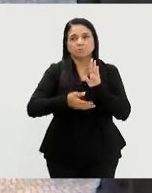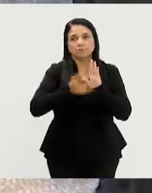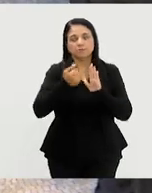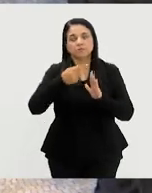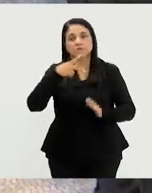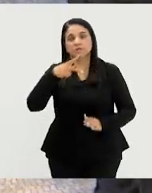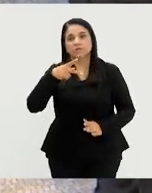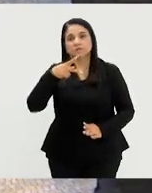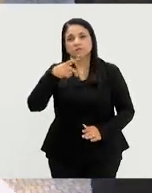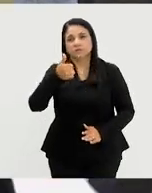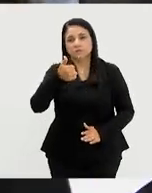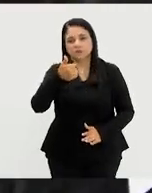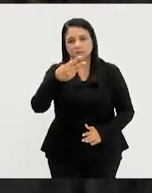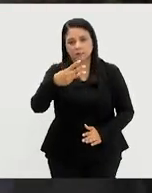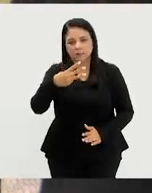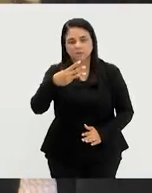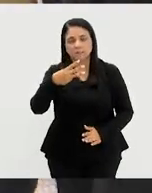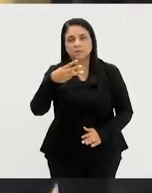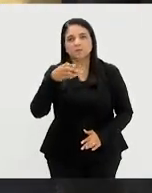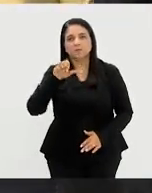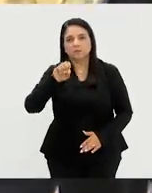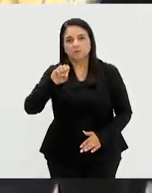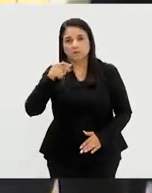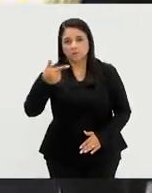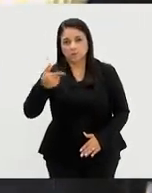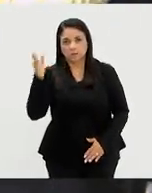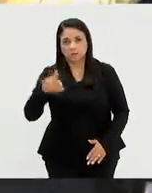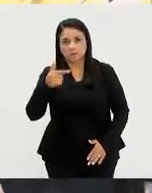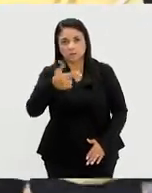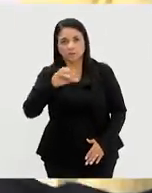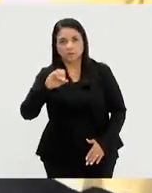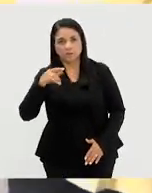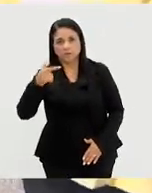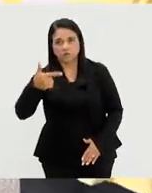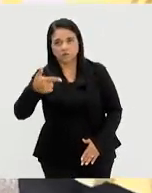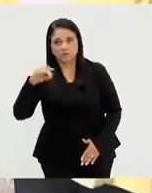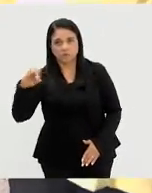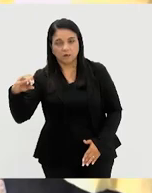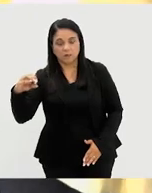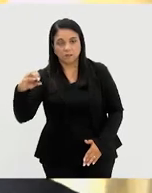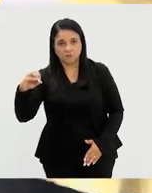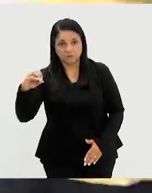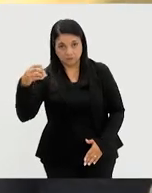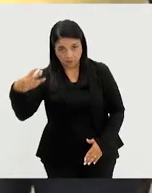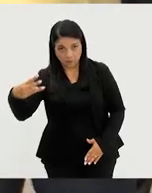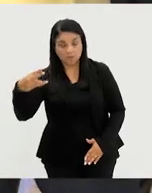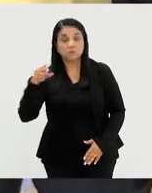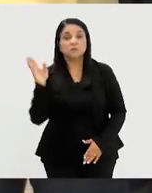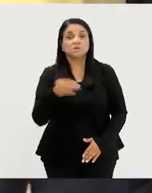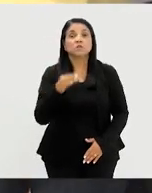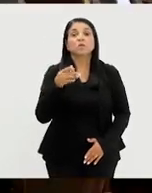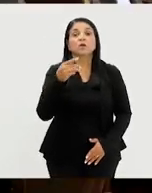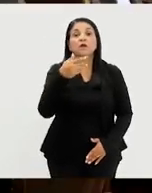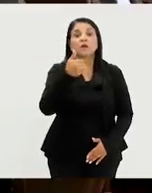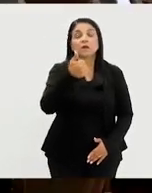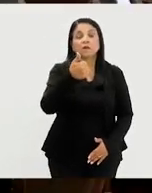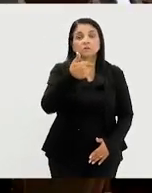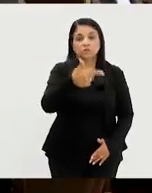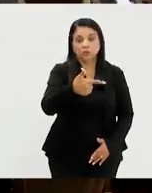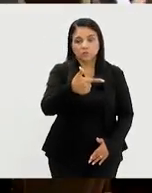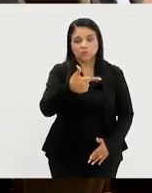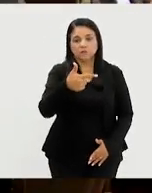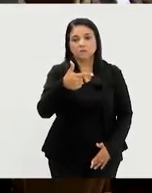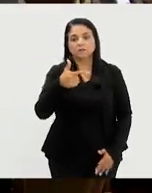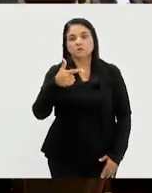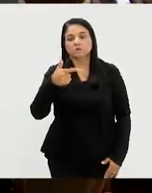2023 e o PL eh 1489 2023 tá obrigada Deputado retirado de